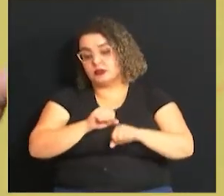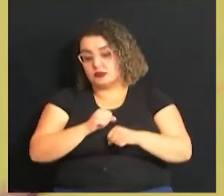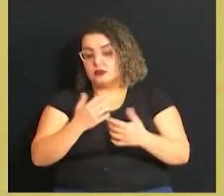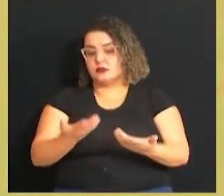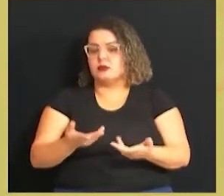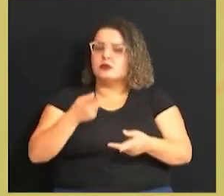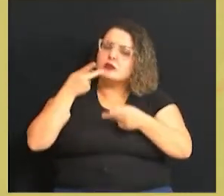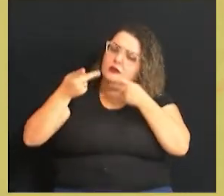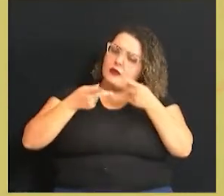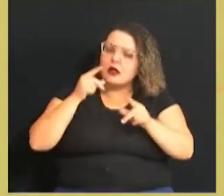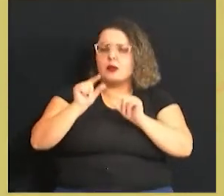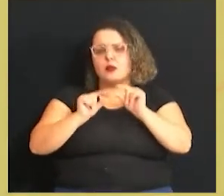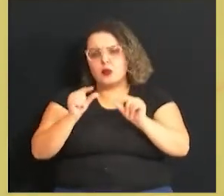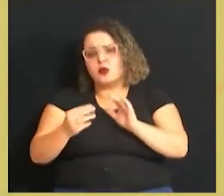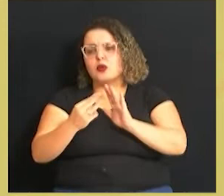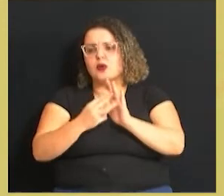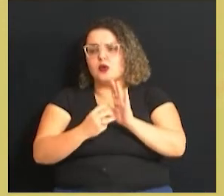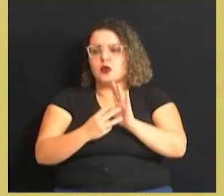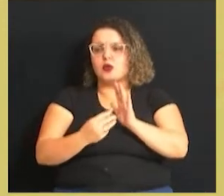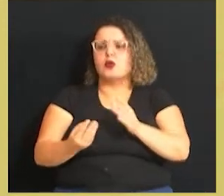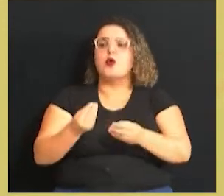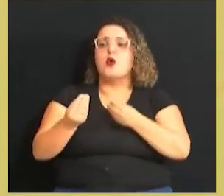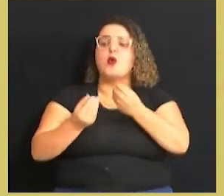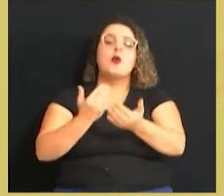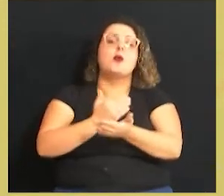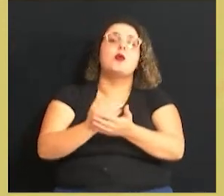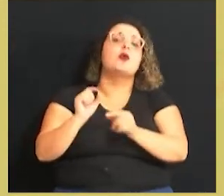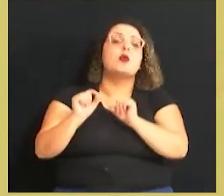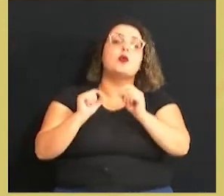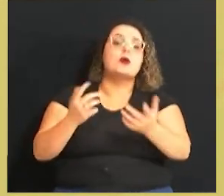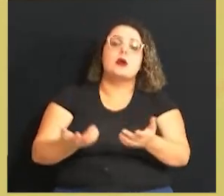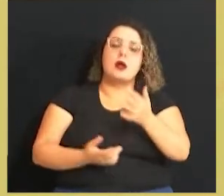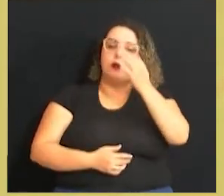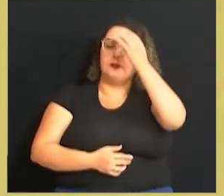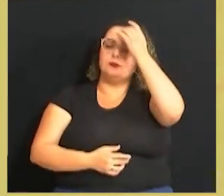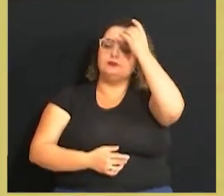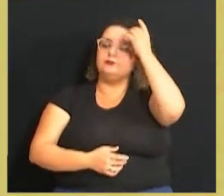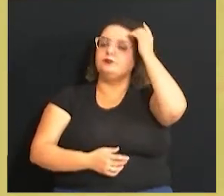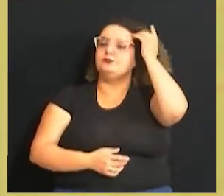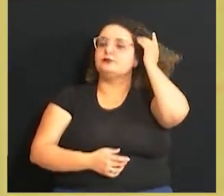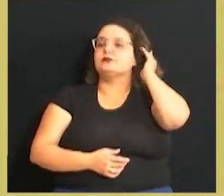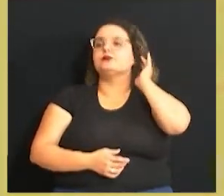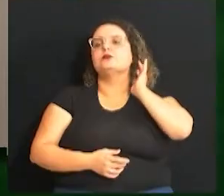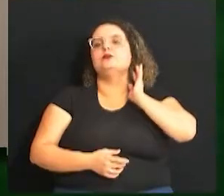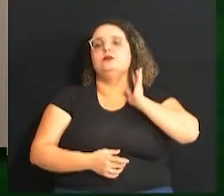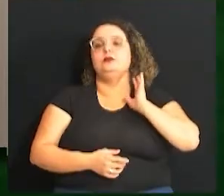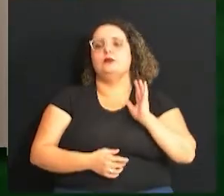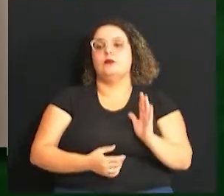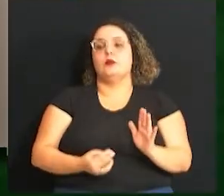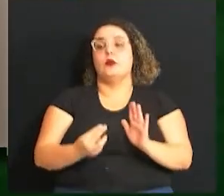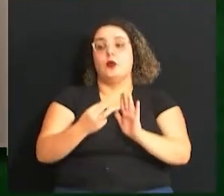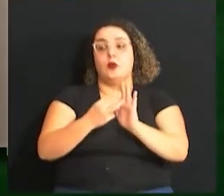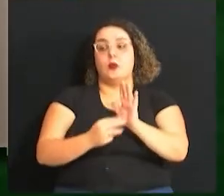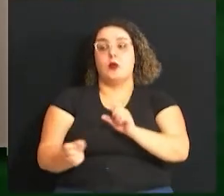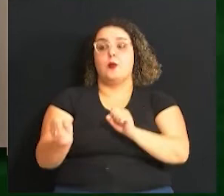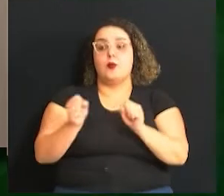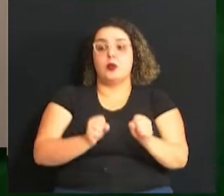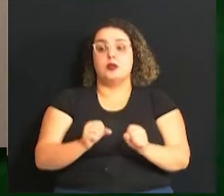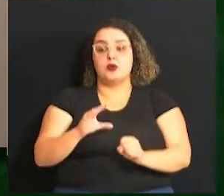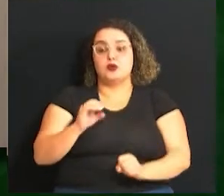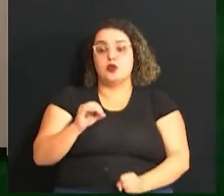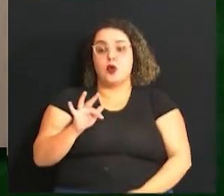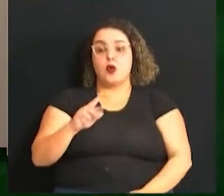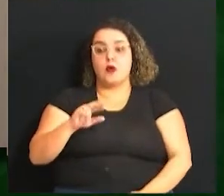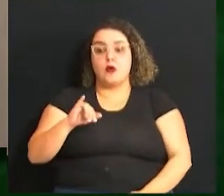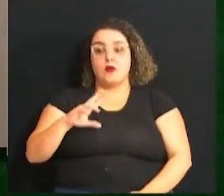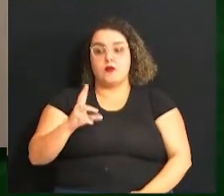estão aderindo. Fala um pouquinho sobre o método, como começou, o que é esse método. O método